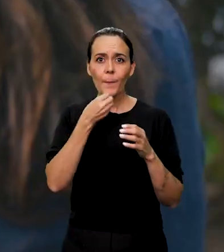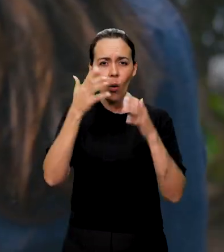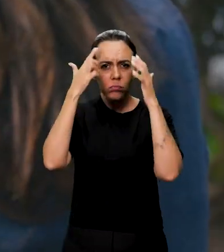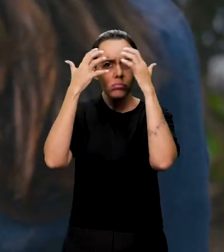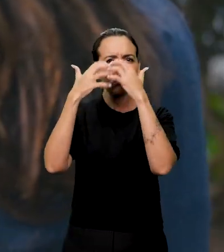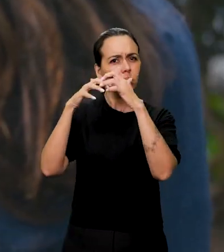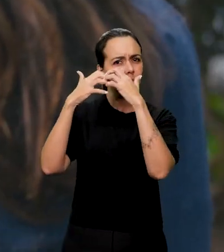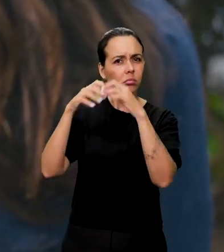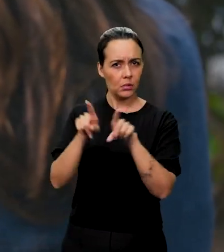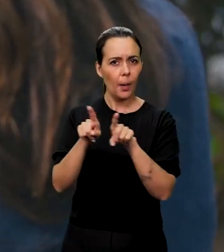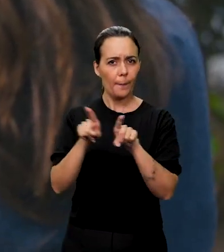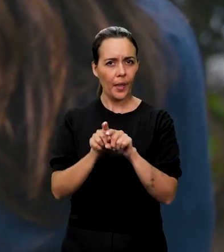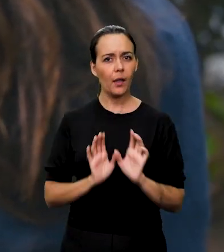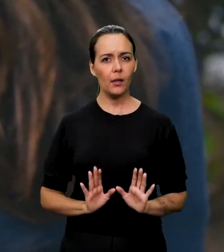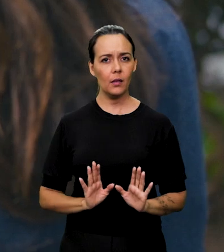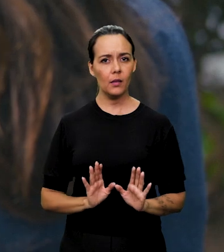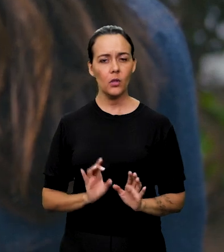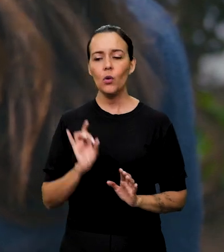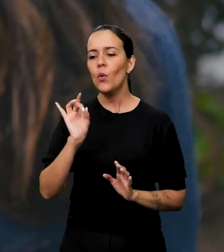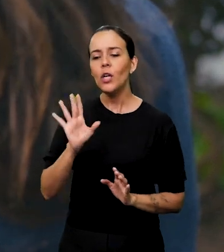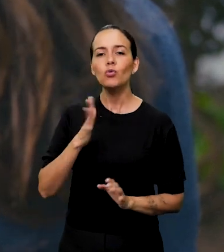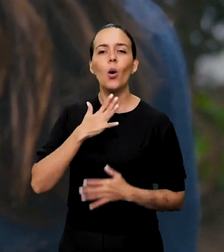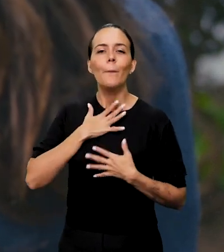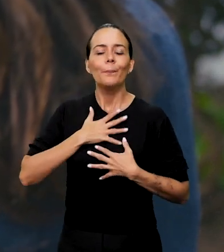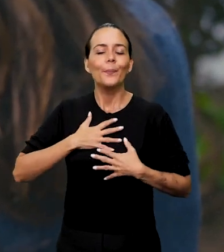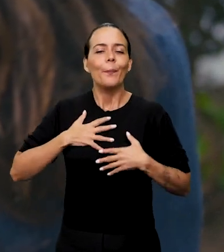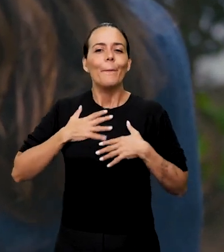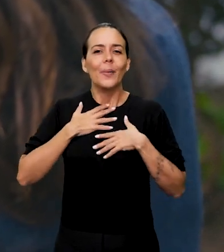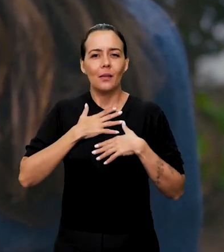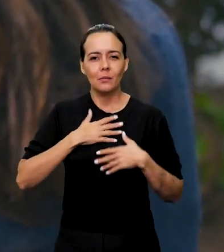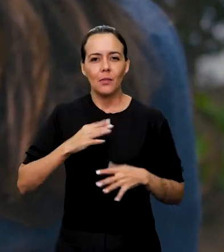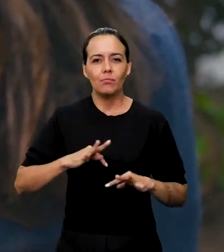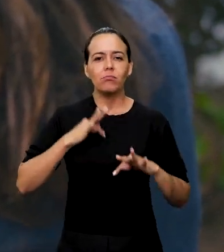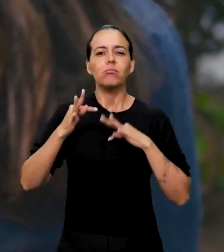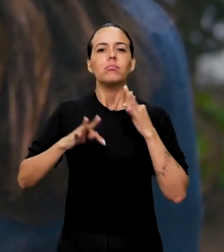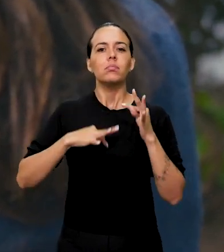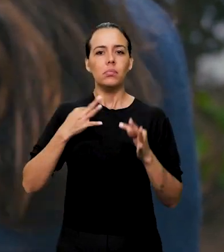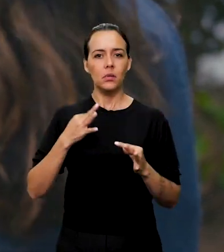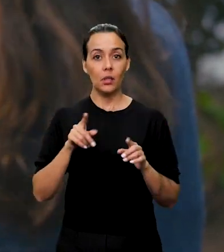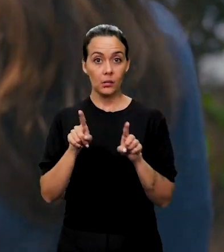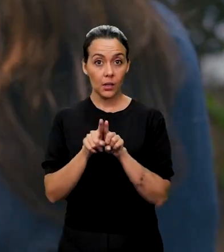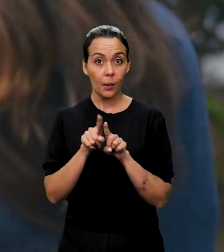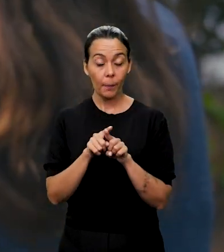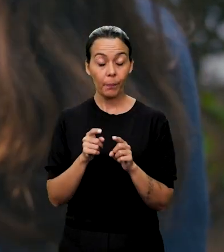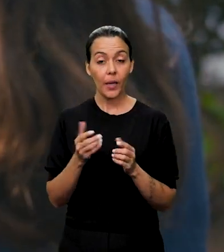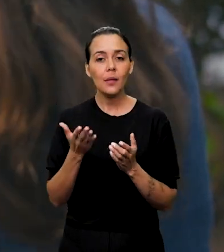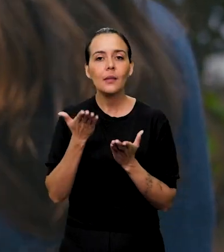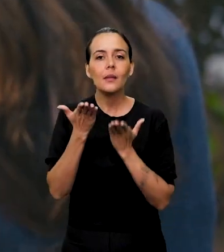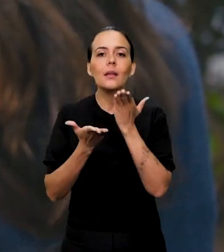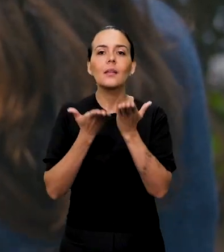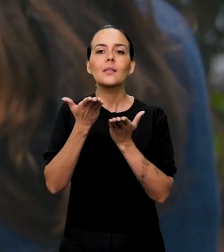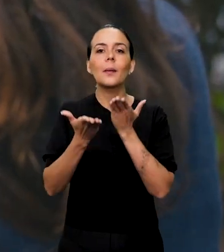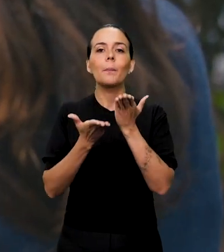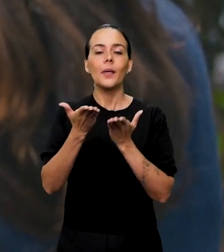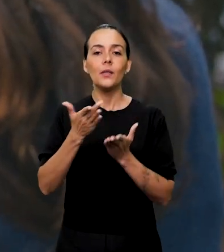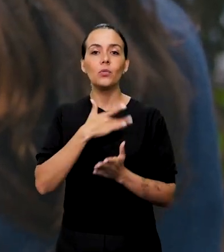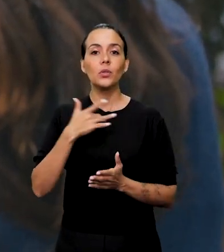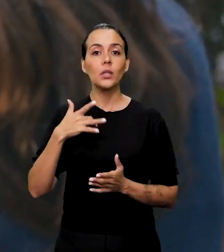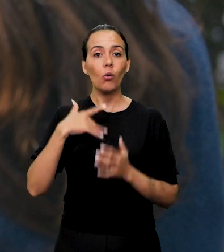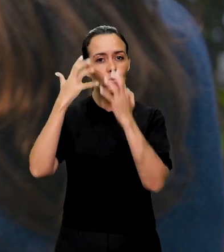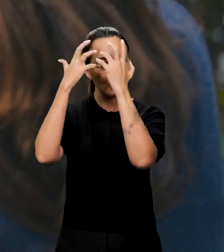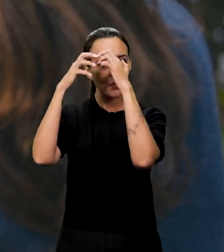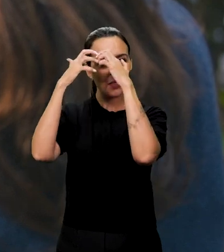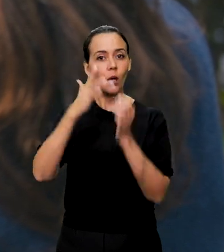a gente usa isso não só como forma de prazer, mas como também como uma forma de tratar saúde íntima, saúde mental. E o